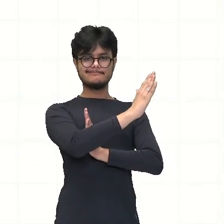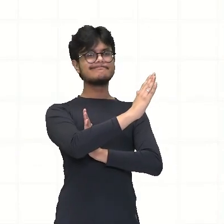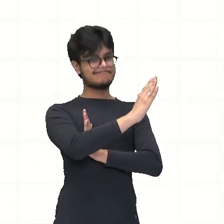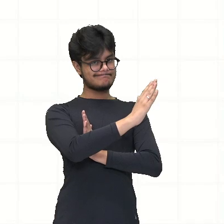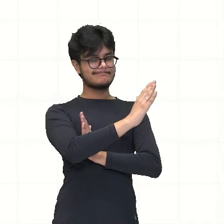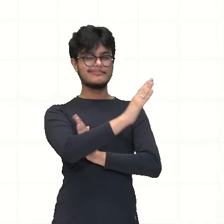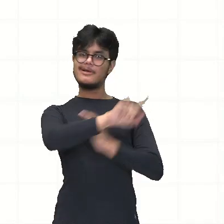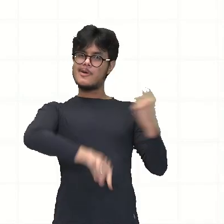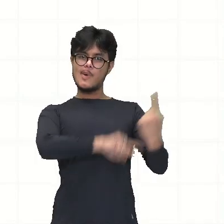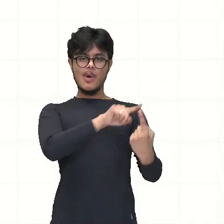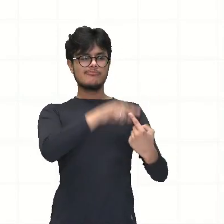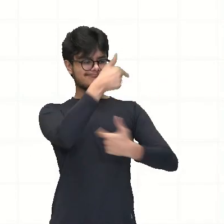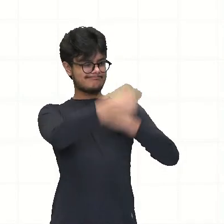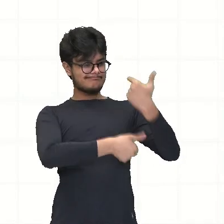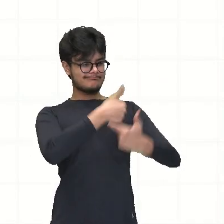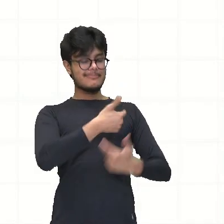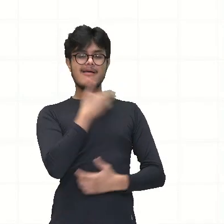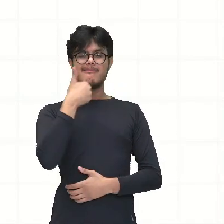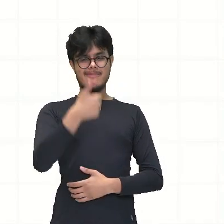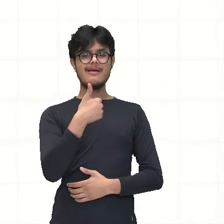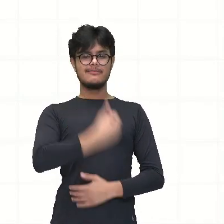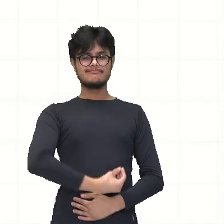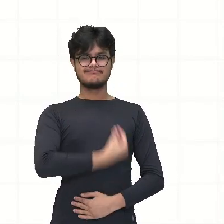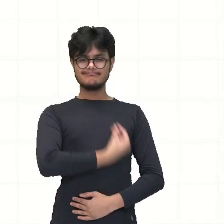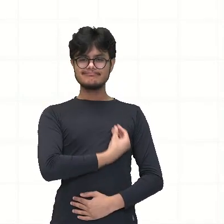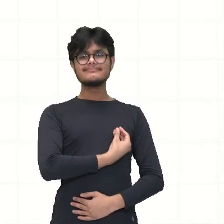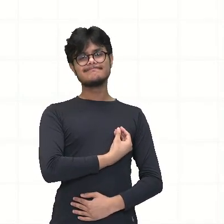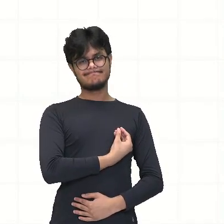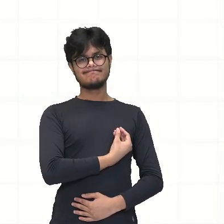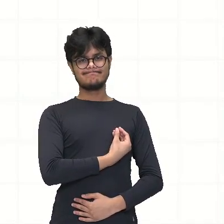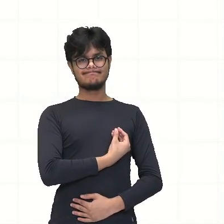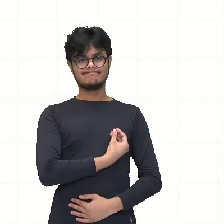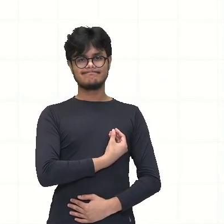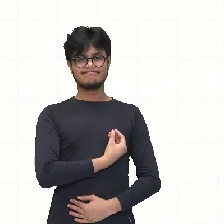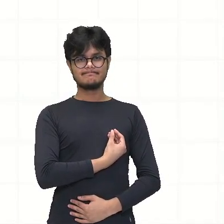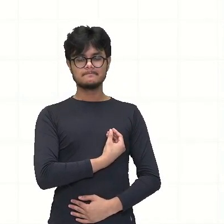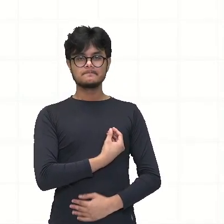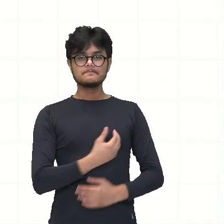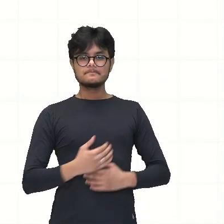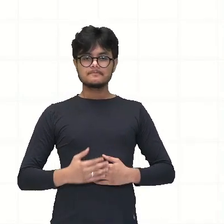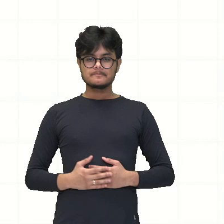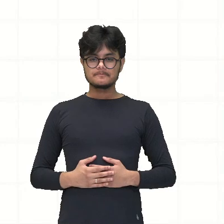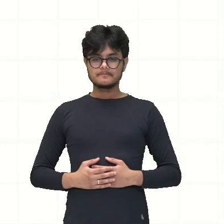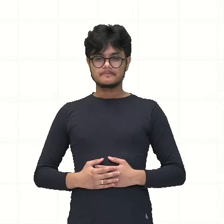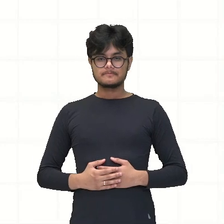em busca de melhores condições de vida, e aí nós